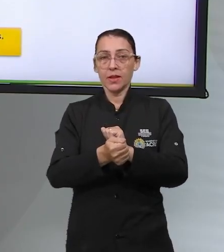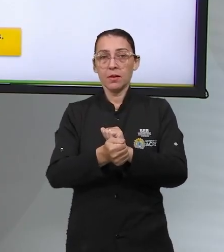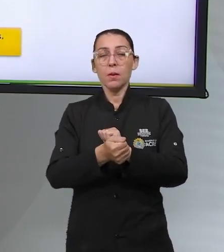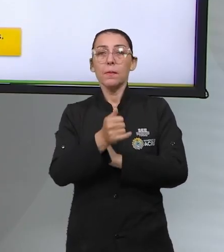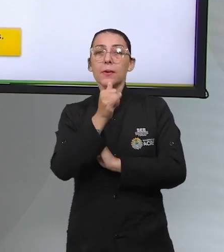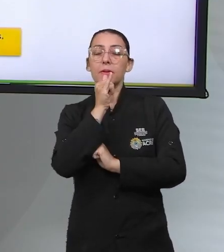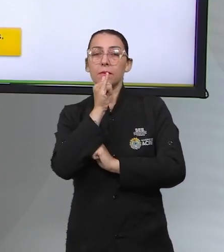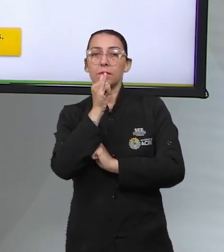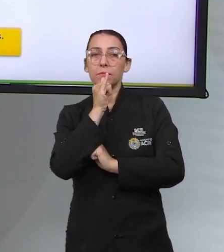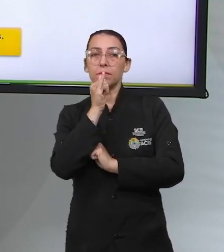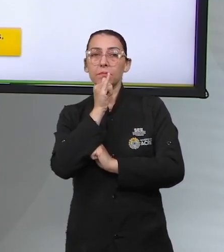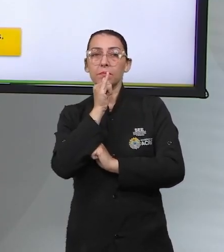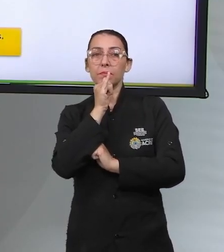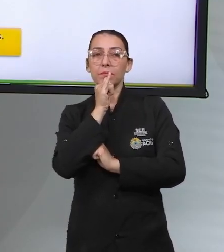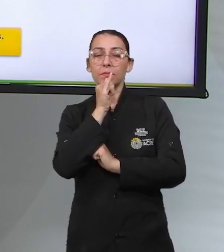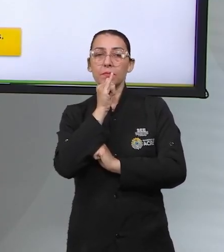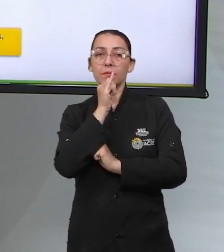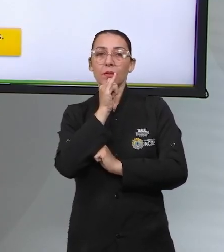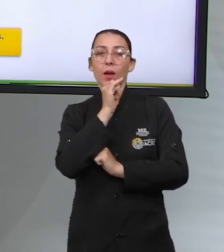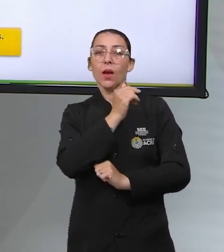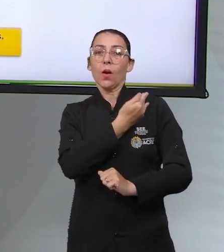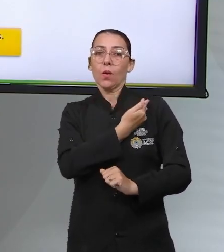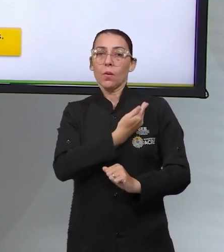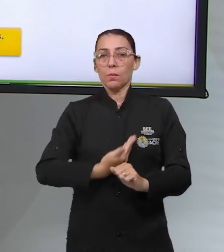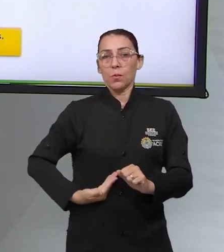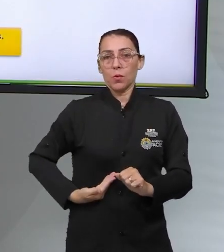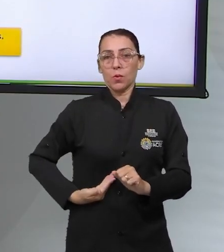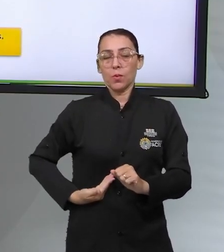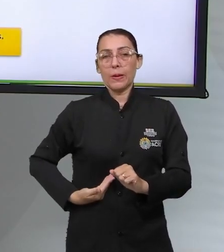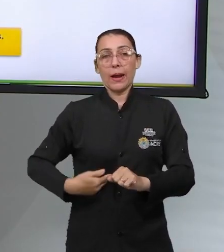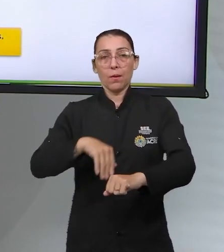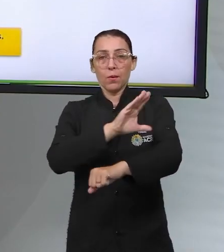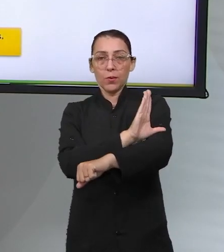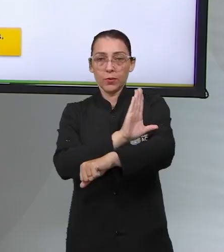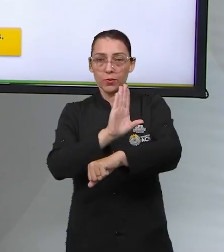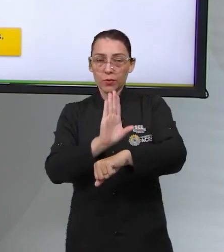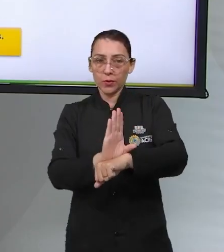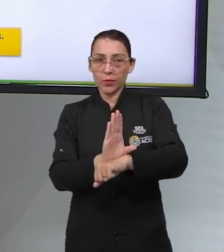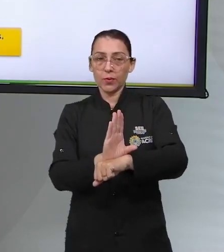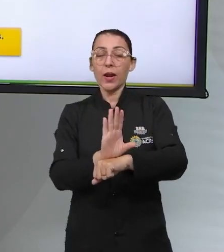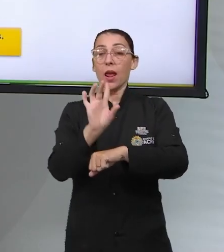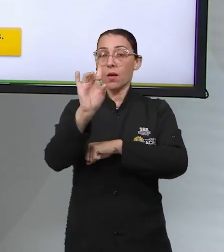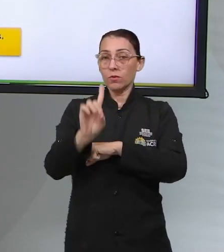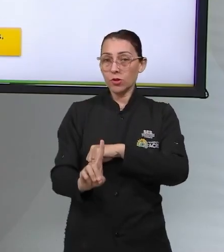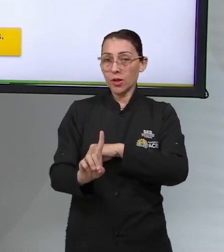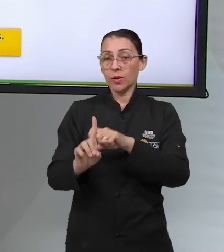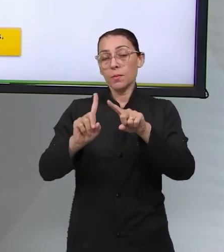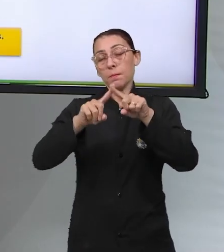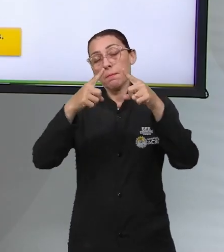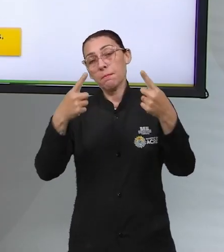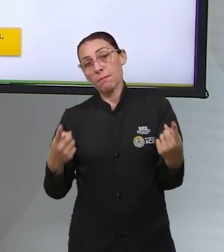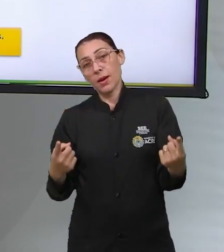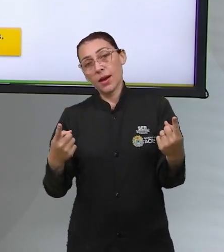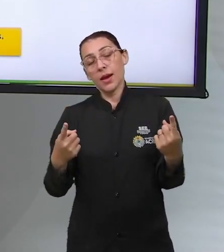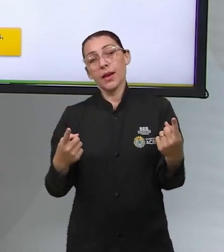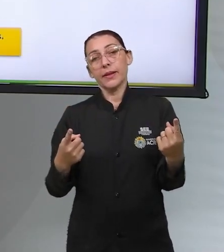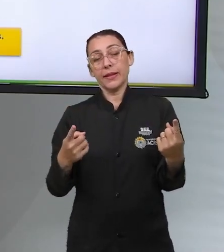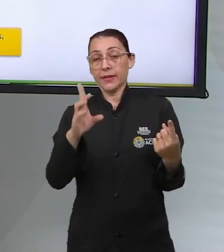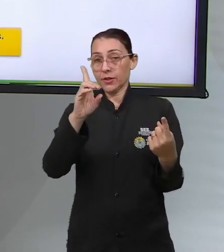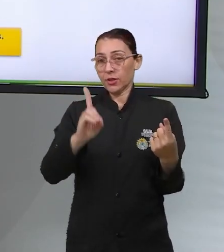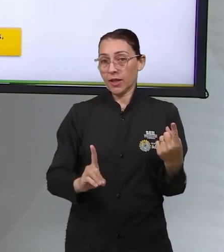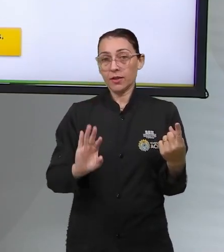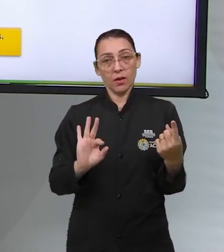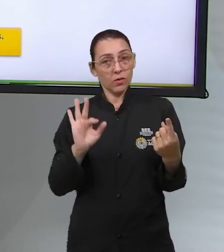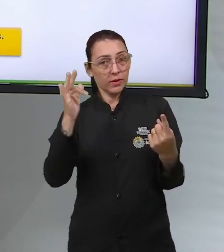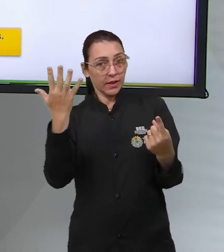por exemplo, o poder público, apesar de que a cultura ela é um direito, mas nem sempre esse